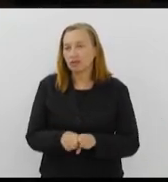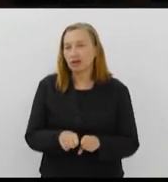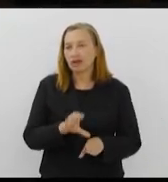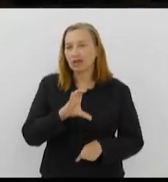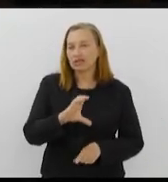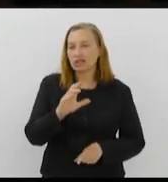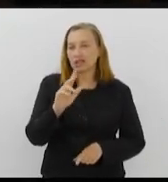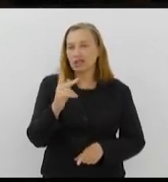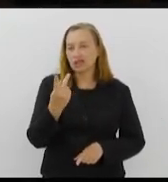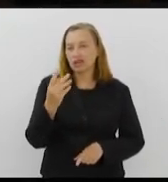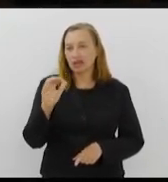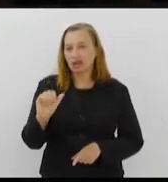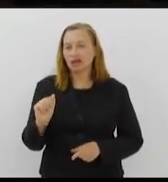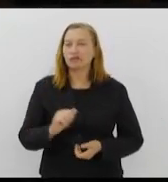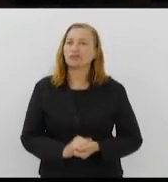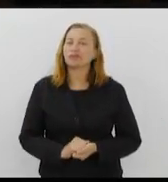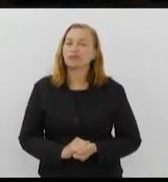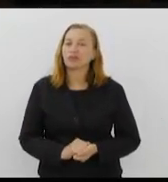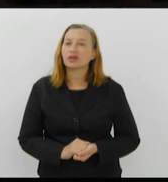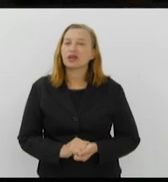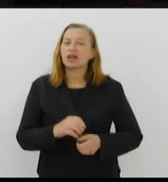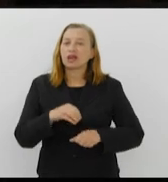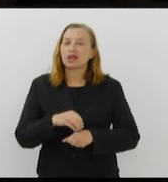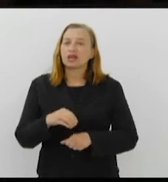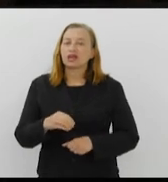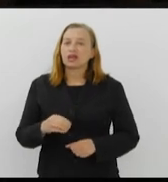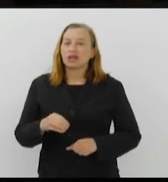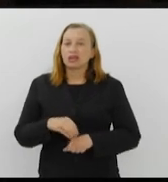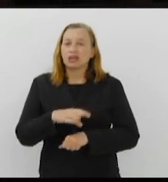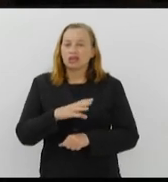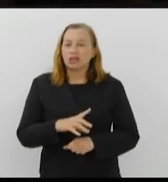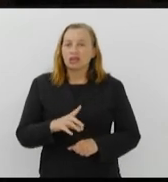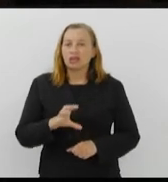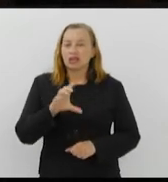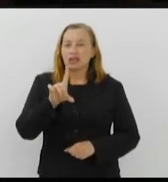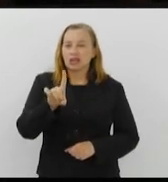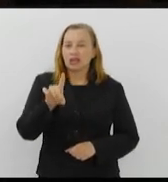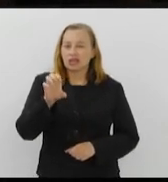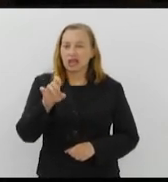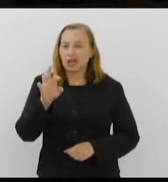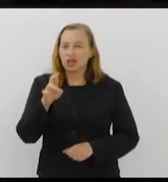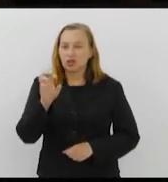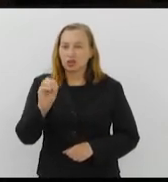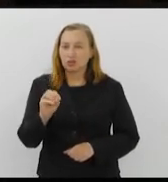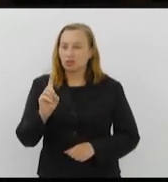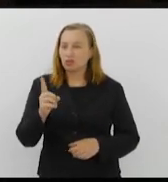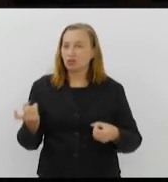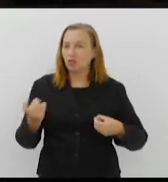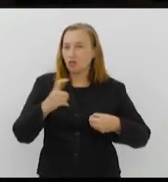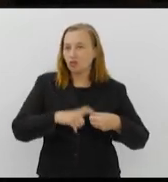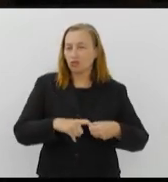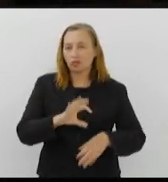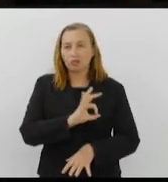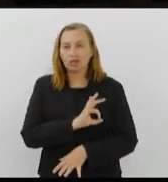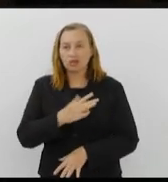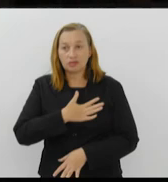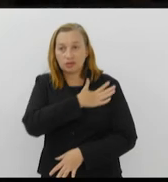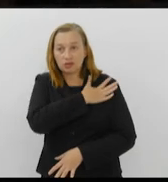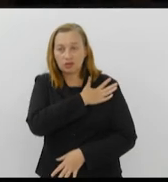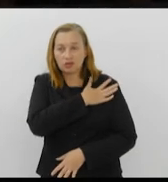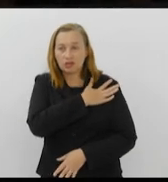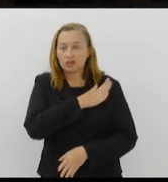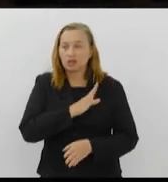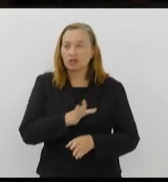disse, ficou verificado na CPI do Serviço Delegados que o DETRO não possui convênio específico com a Polícia Militar para auxílio